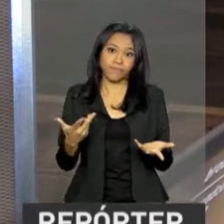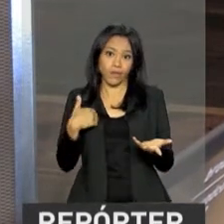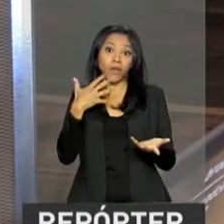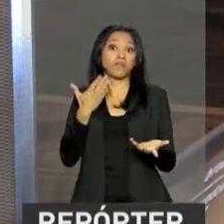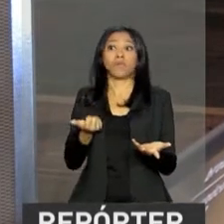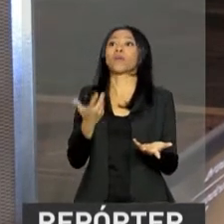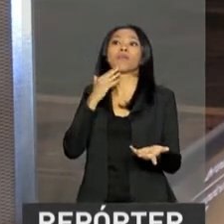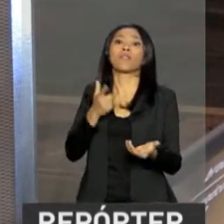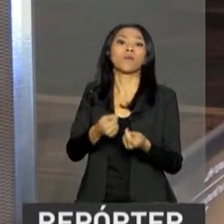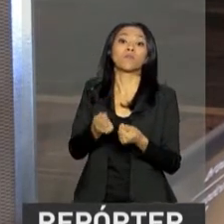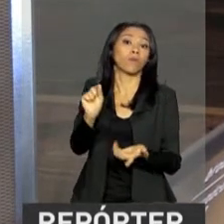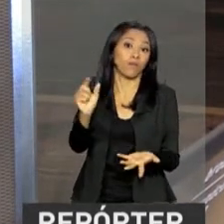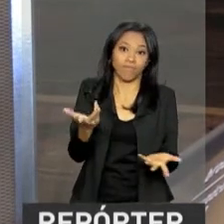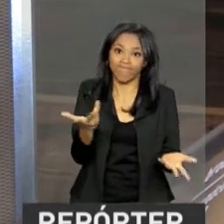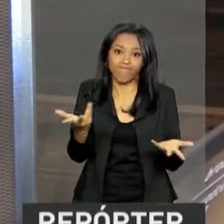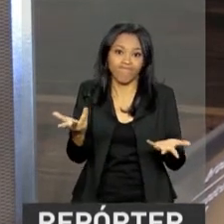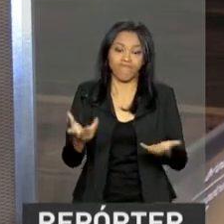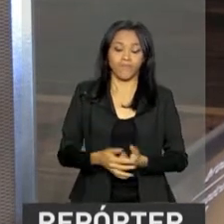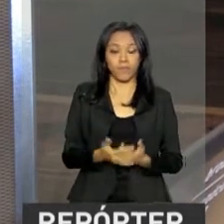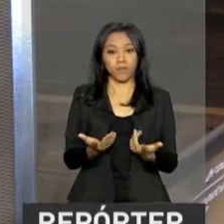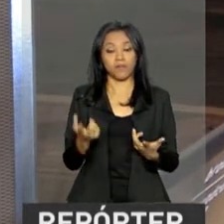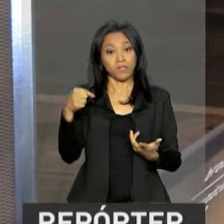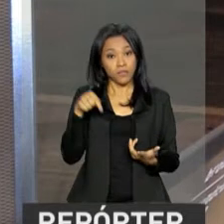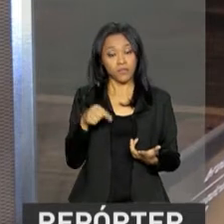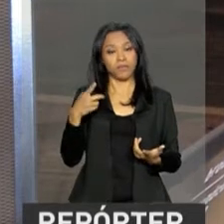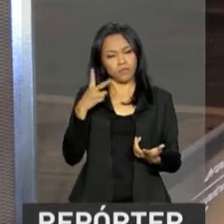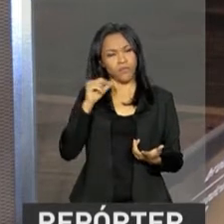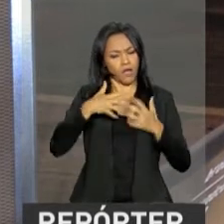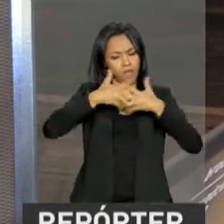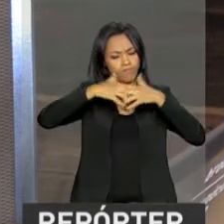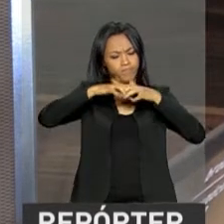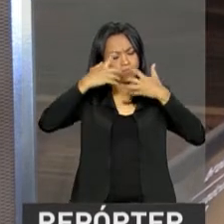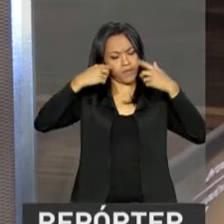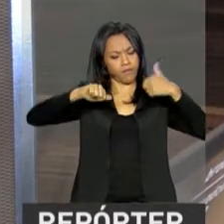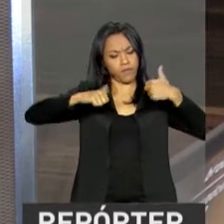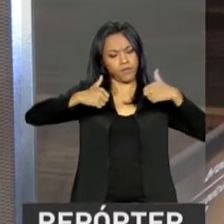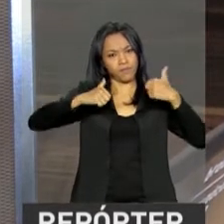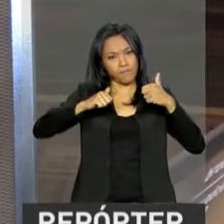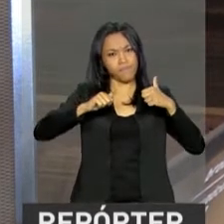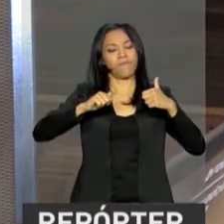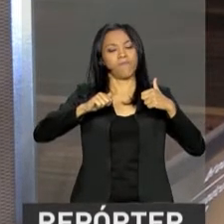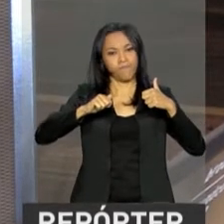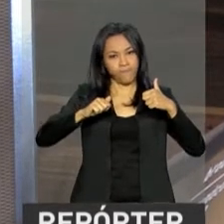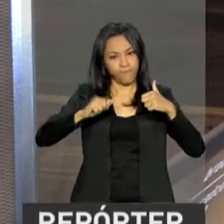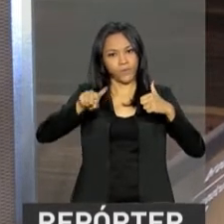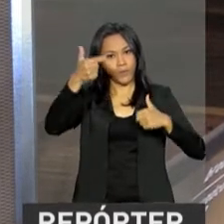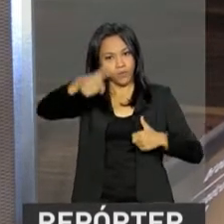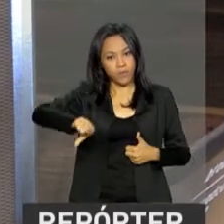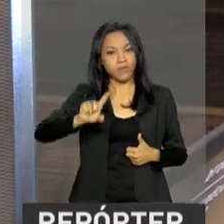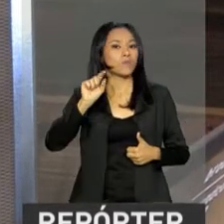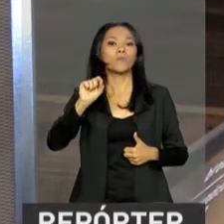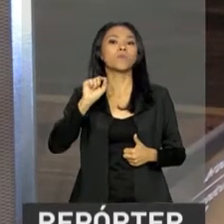quer negociar o que é isso aí será analisado do ponto de vista de novo a do que o